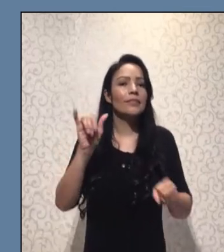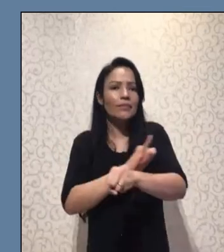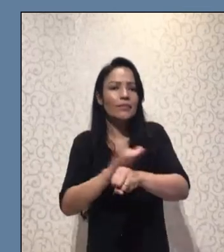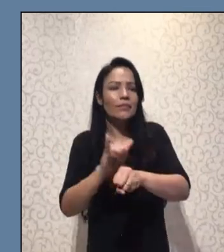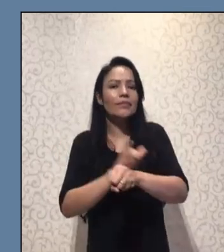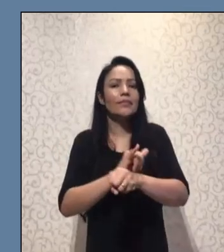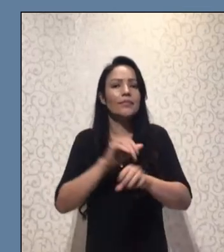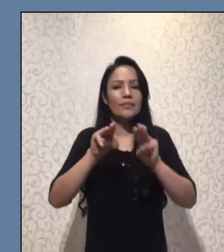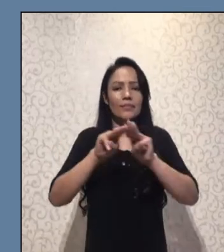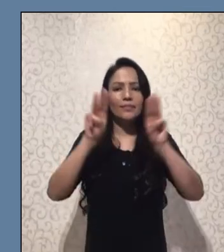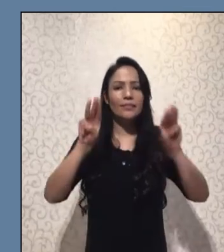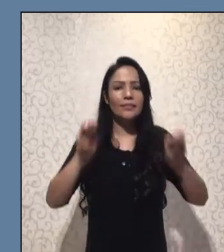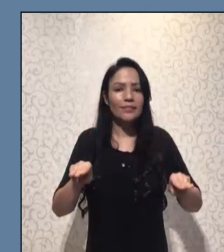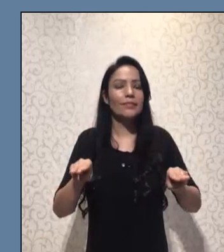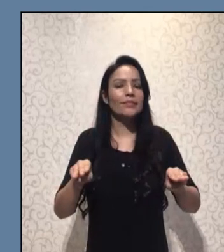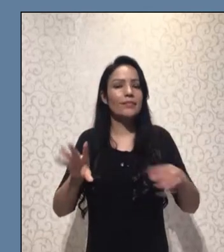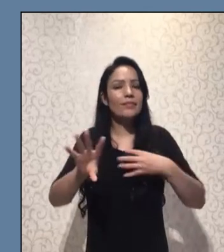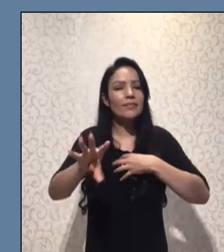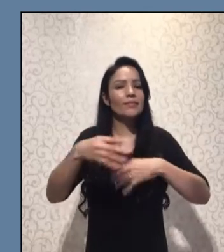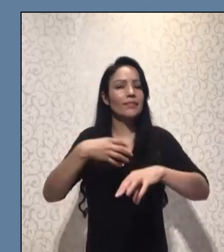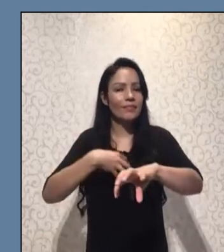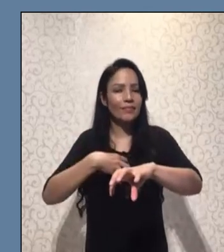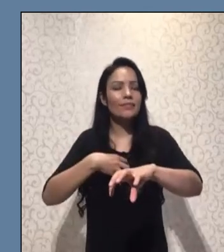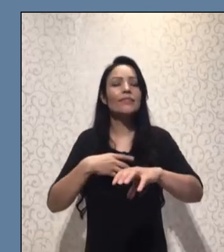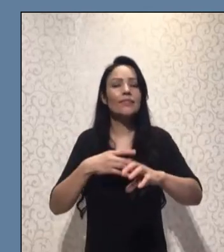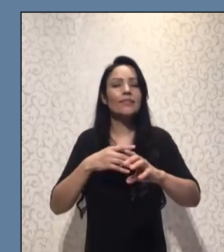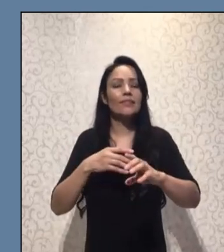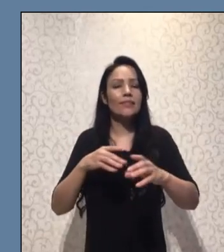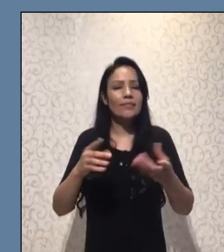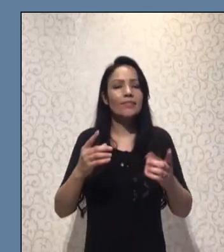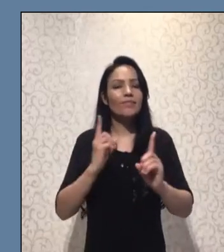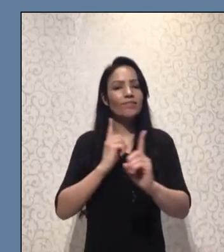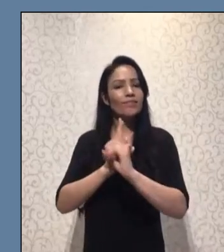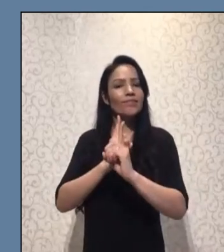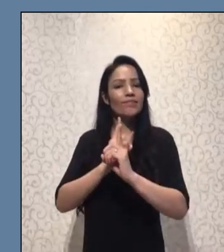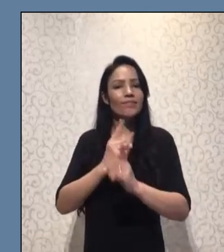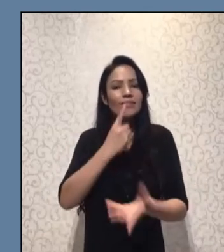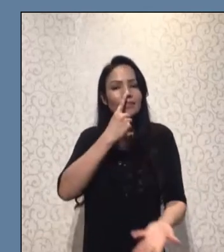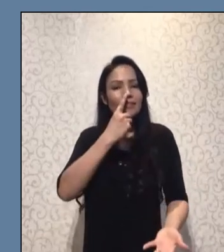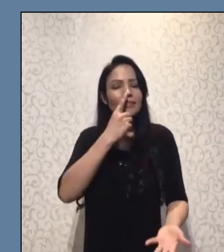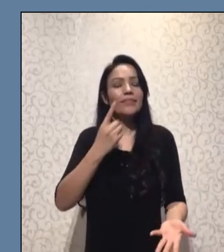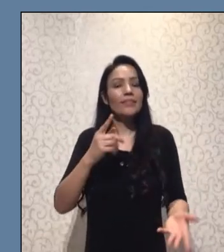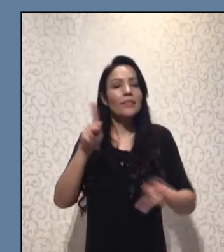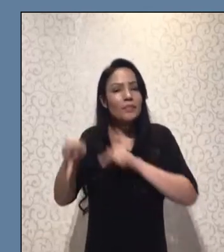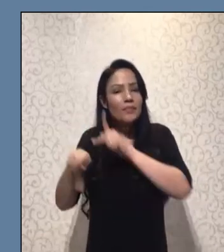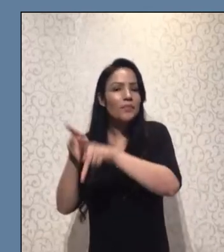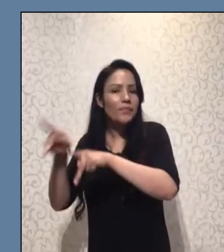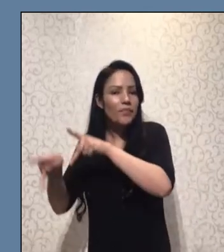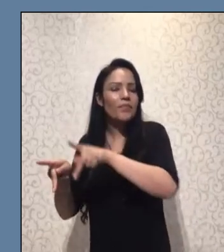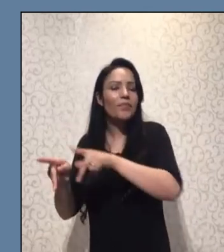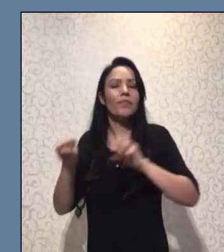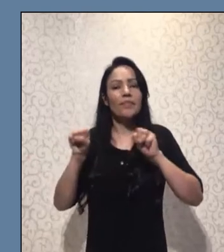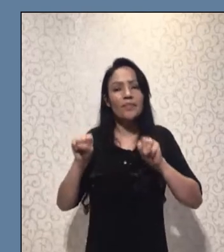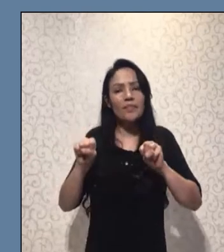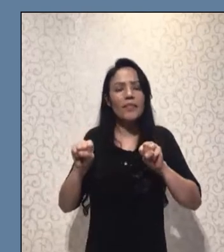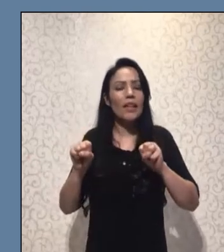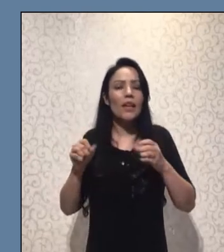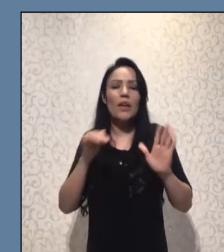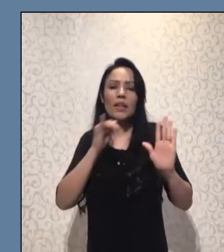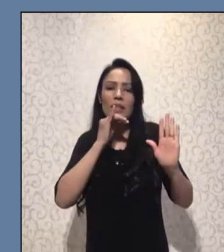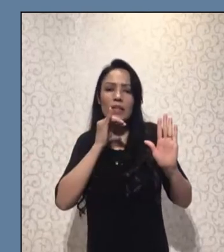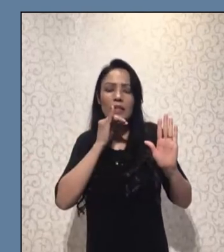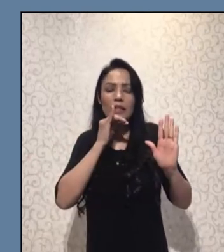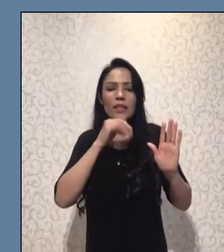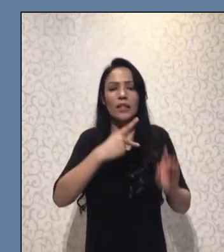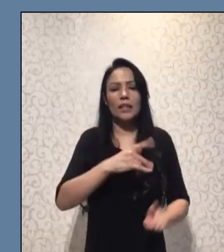criar empatias e identificações com esses variados públicos, né? Me parece que quando você traz o exemplo da Pinacoteca, que